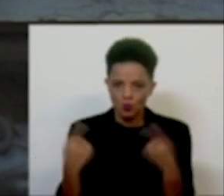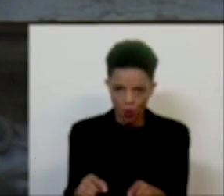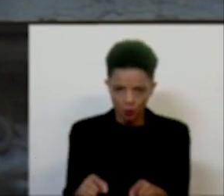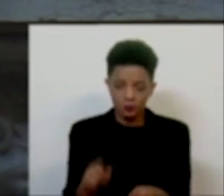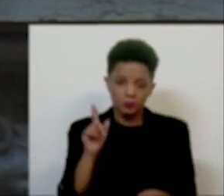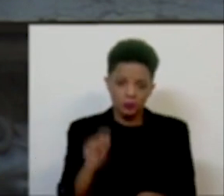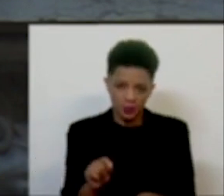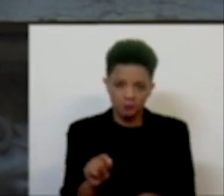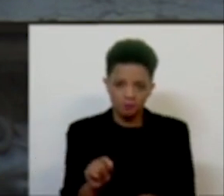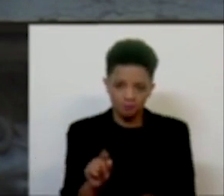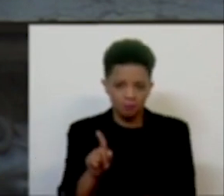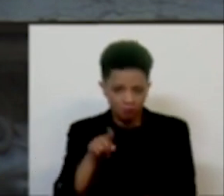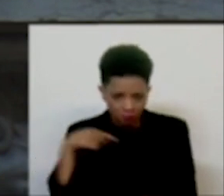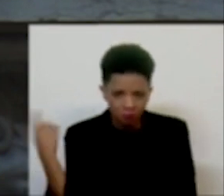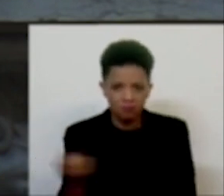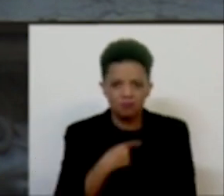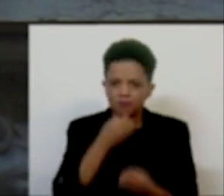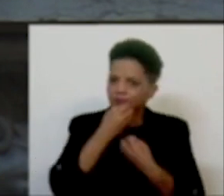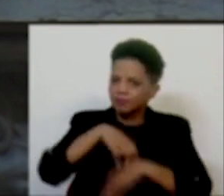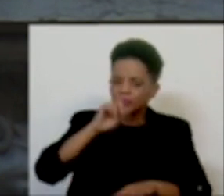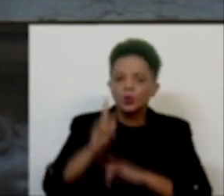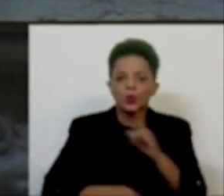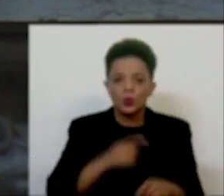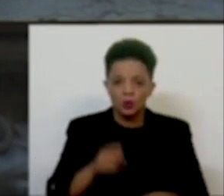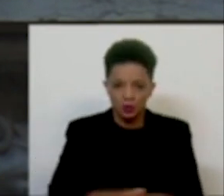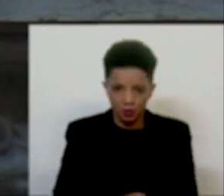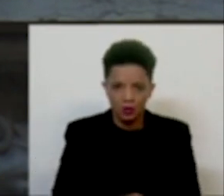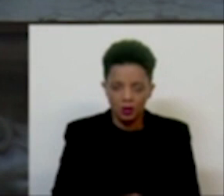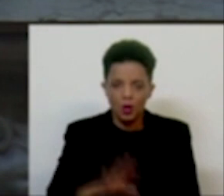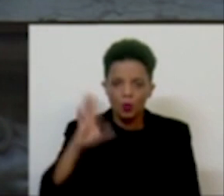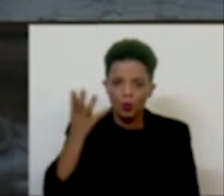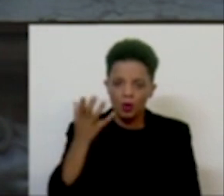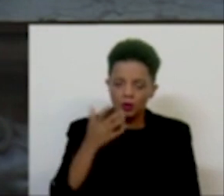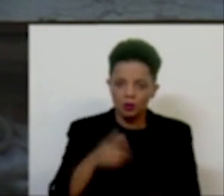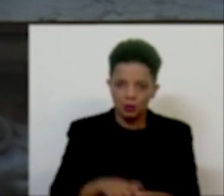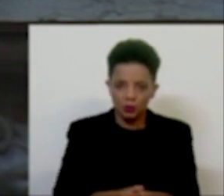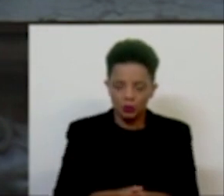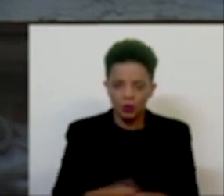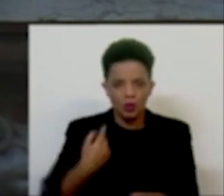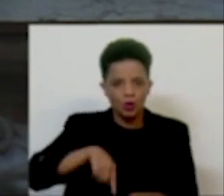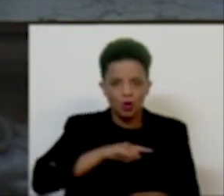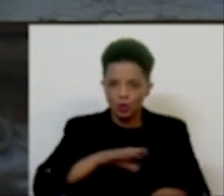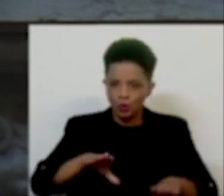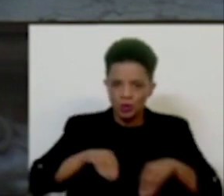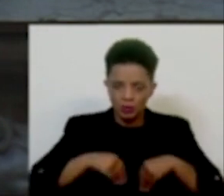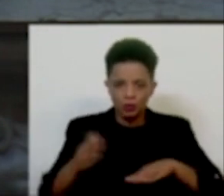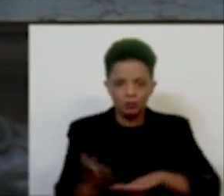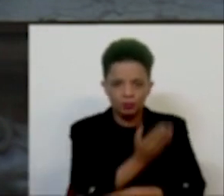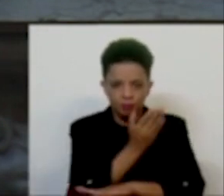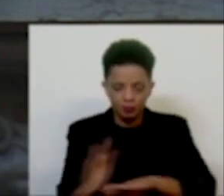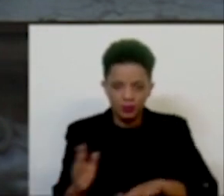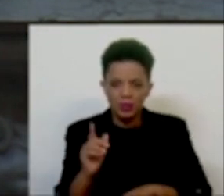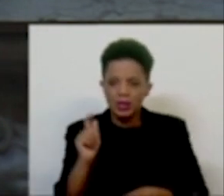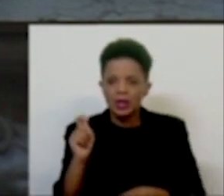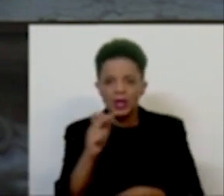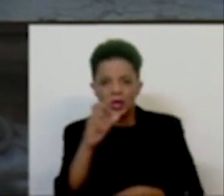também todos perderemos no dia em que renunciarmos a distinguir entre erros